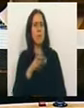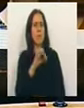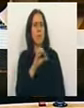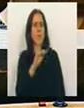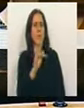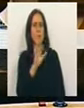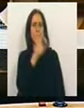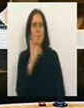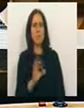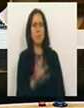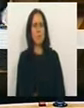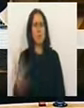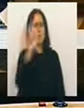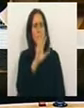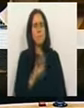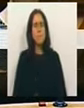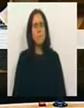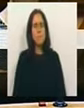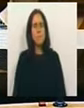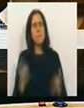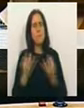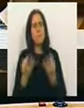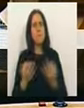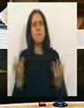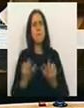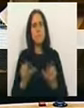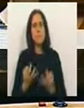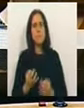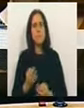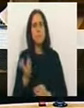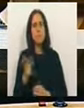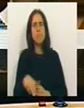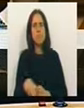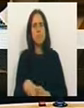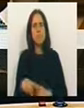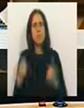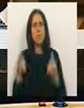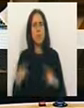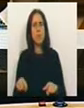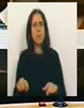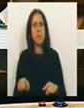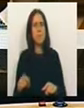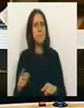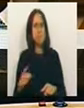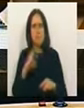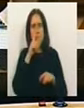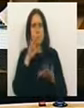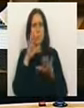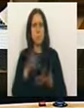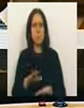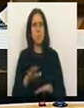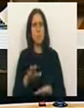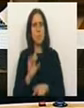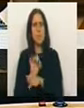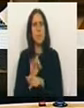cento a nível nacional e pelo caminho pelo caminho não fizeram mais do que suspender as obras